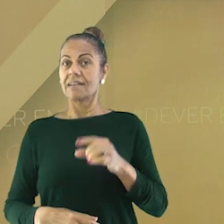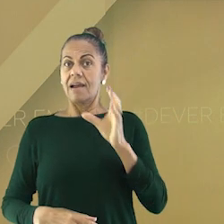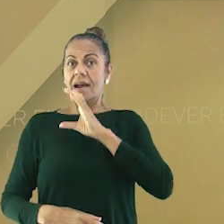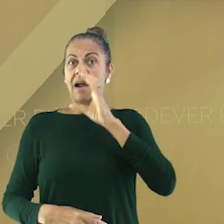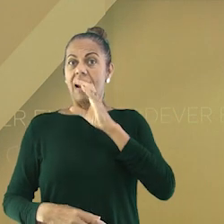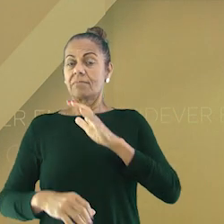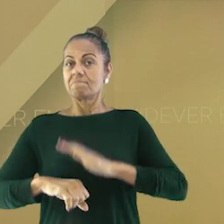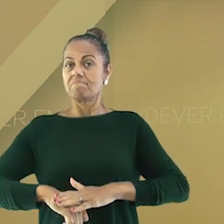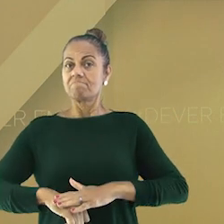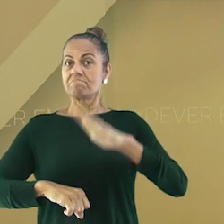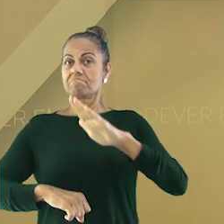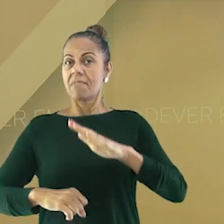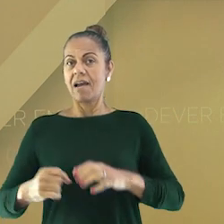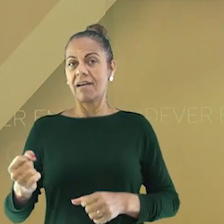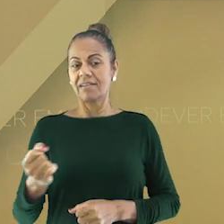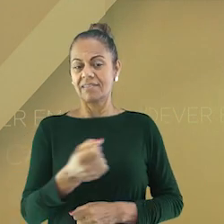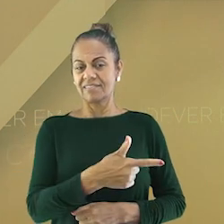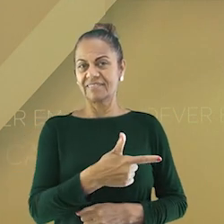alguma coisa que algo.